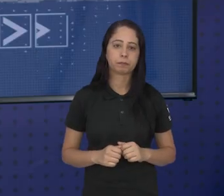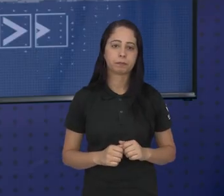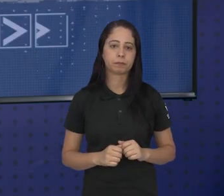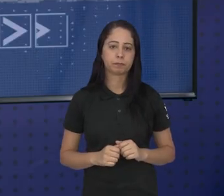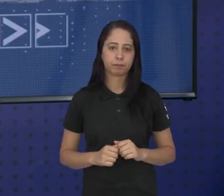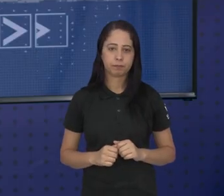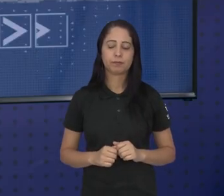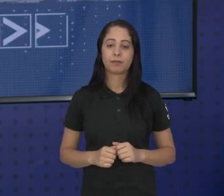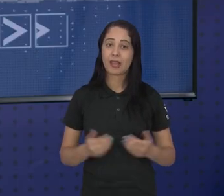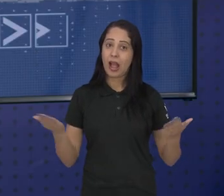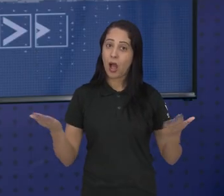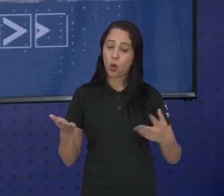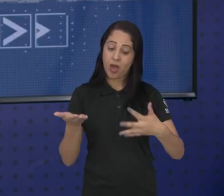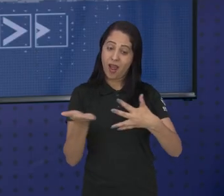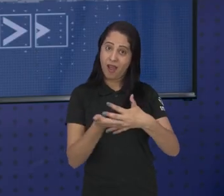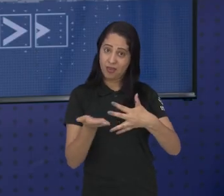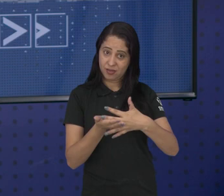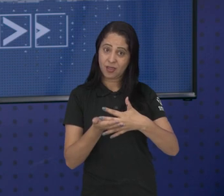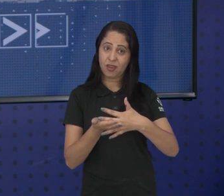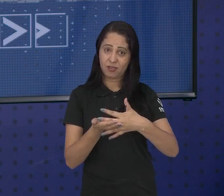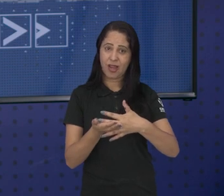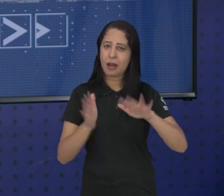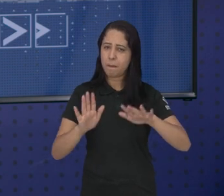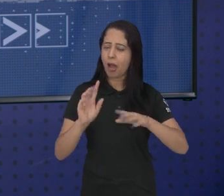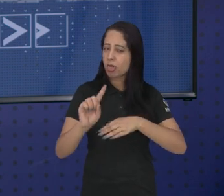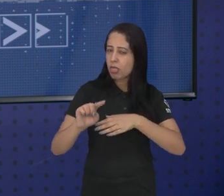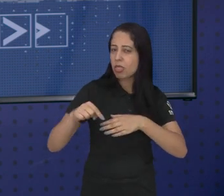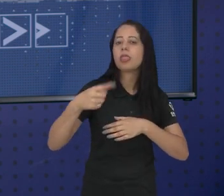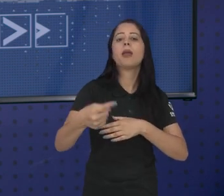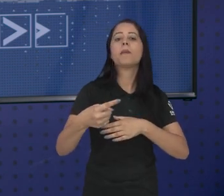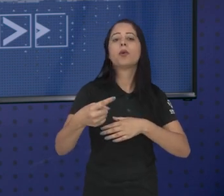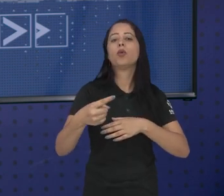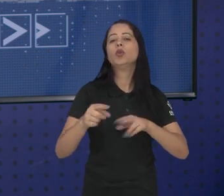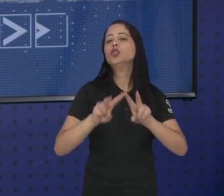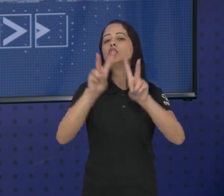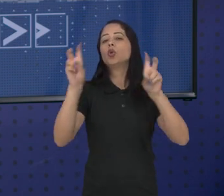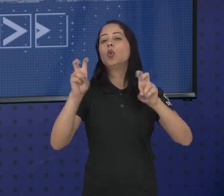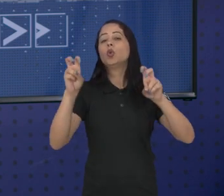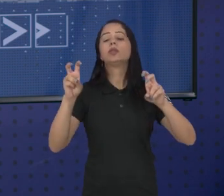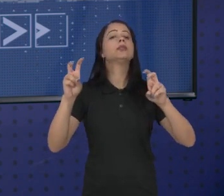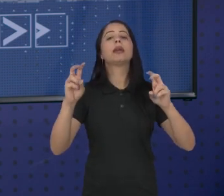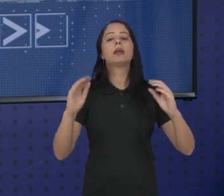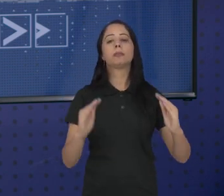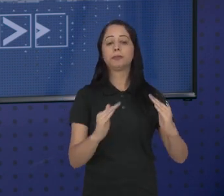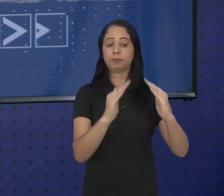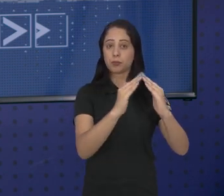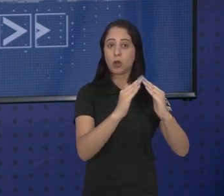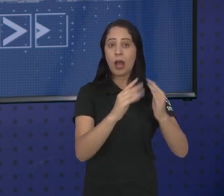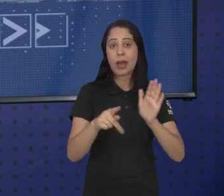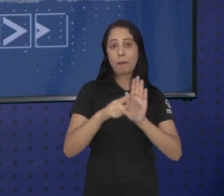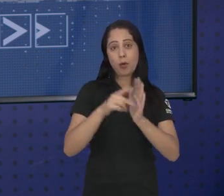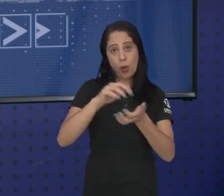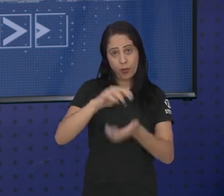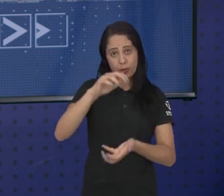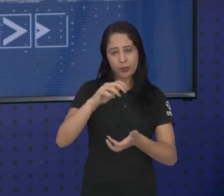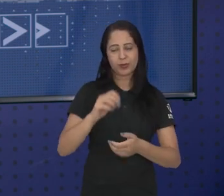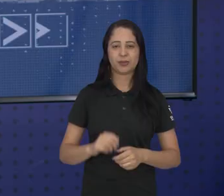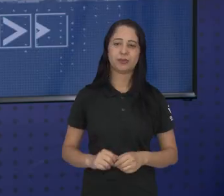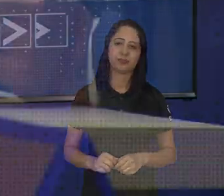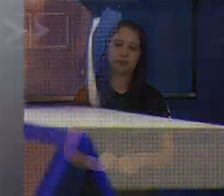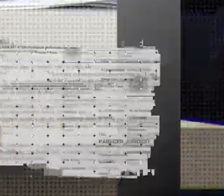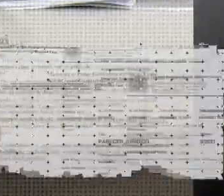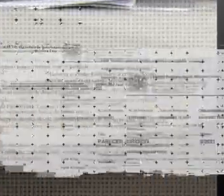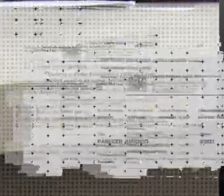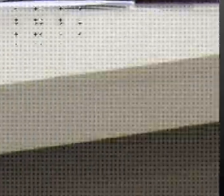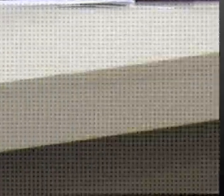vamos para um rápido intervalo mas na volta vamos falar sobre casas de repouso e lares de idosos até daqui a